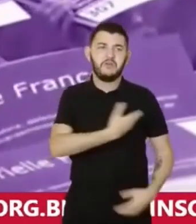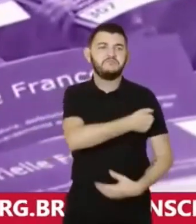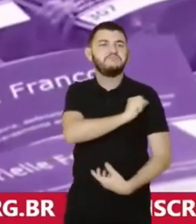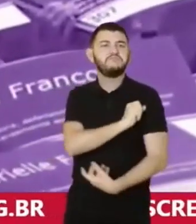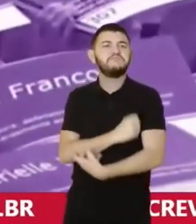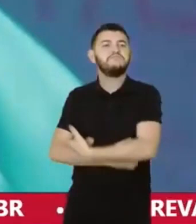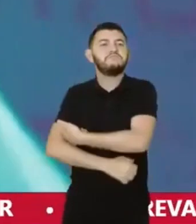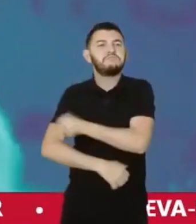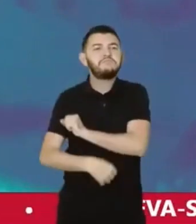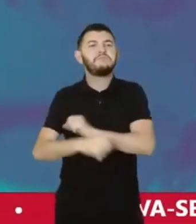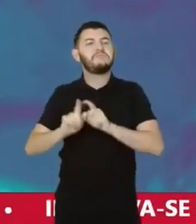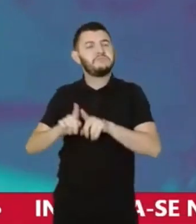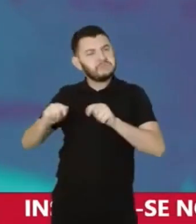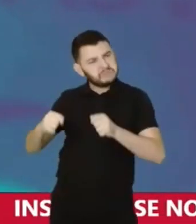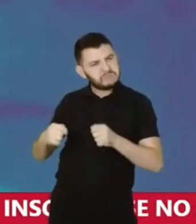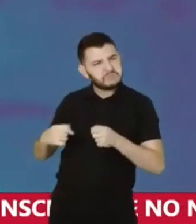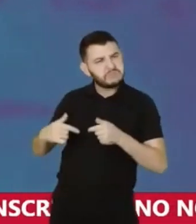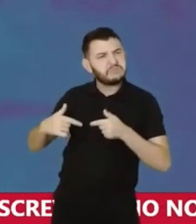acontecer.